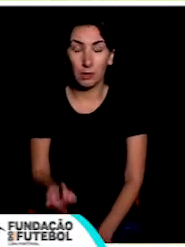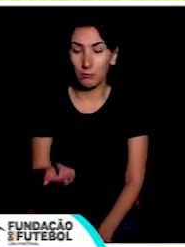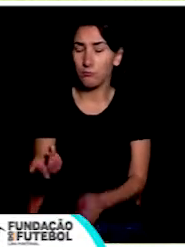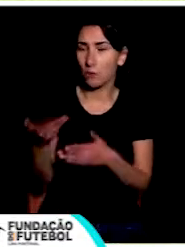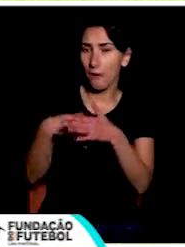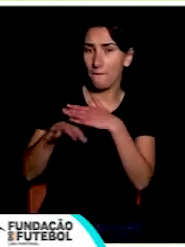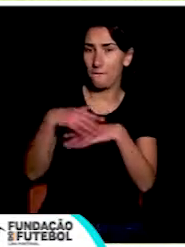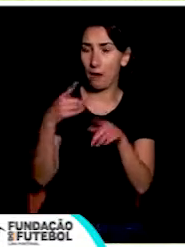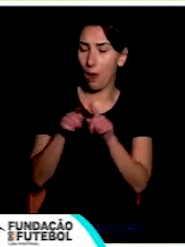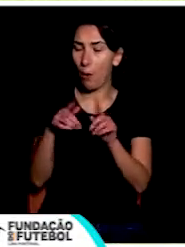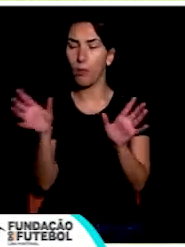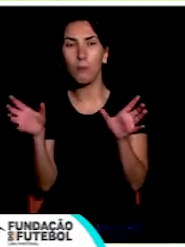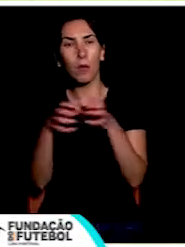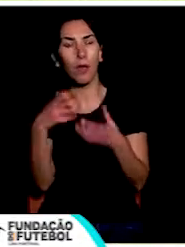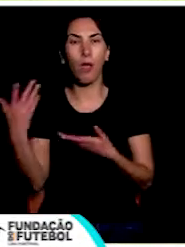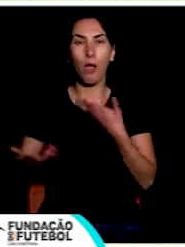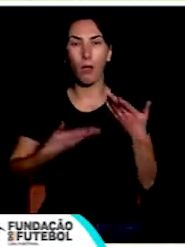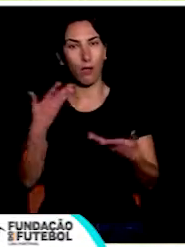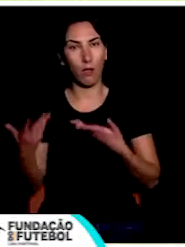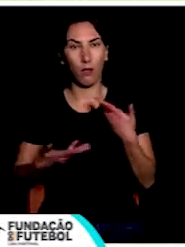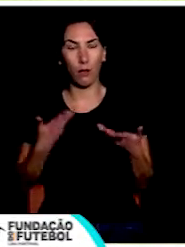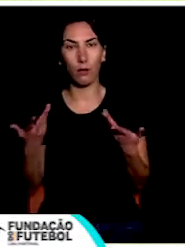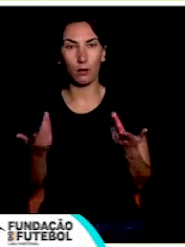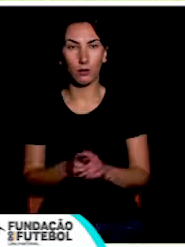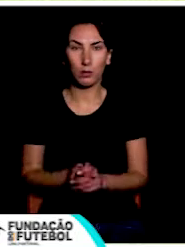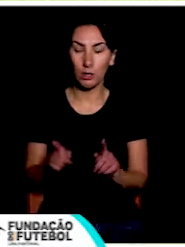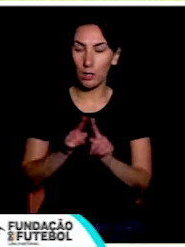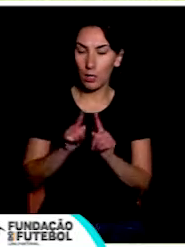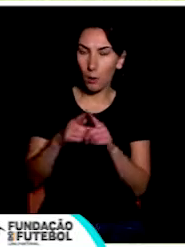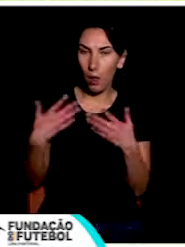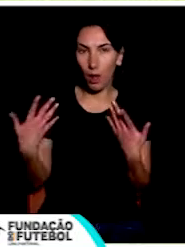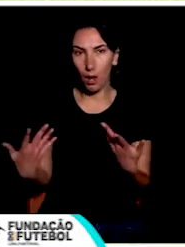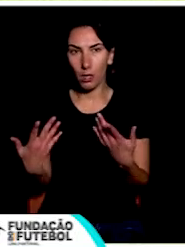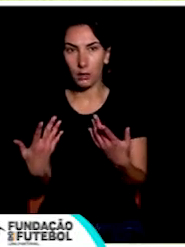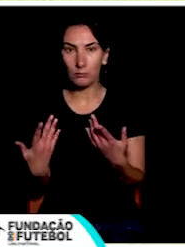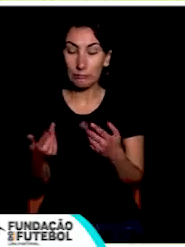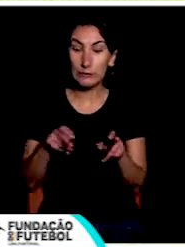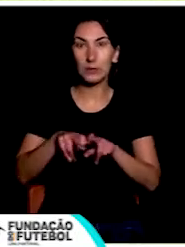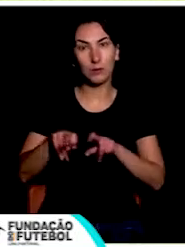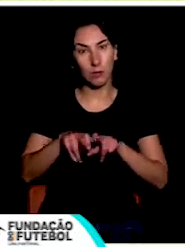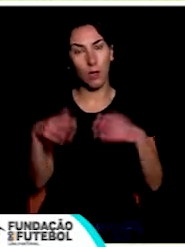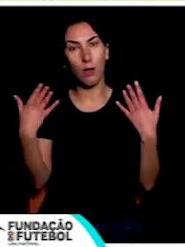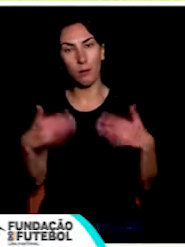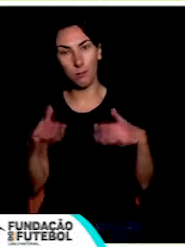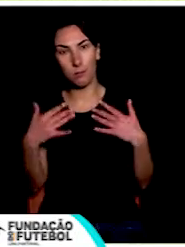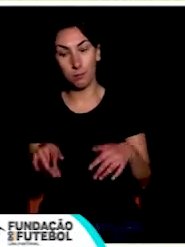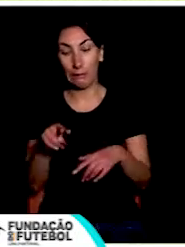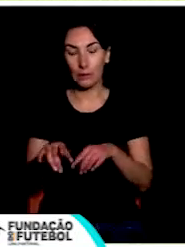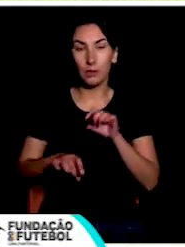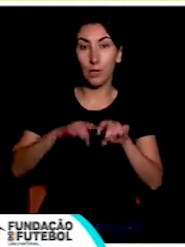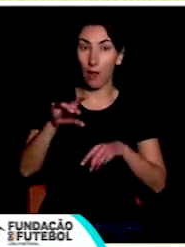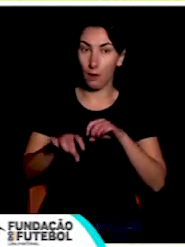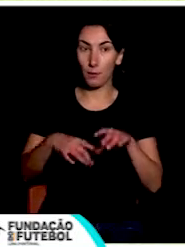daquilo que tem feito, uma equipa dinâmica, comprometida, intensa e, acima de tudo, muito competitiva